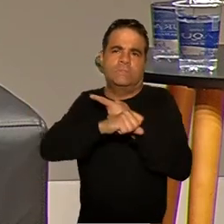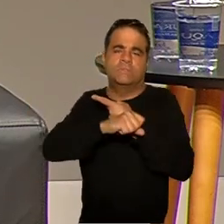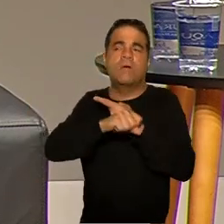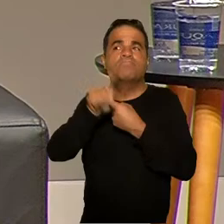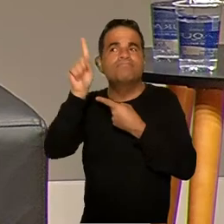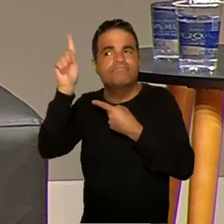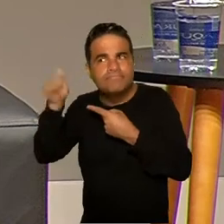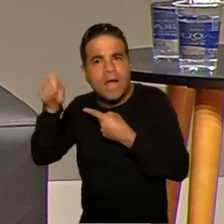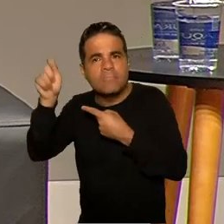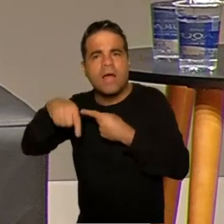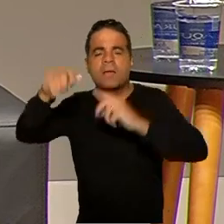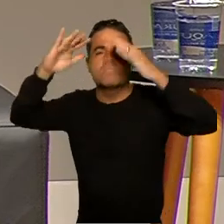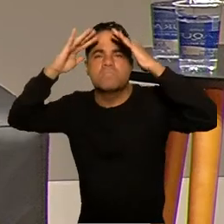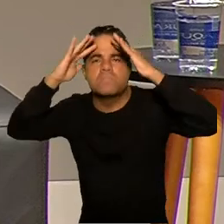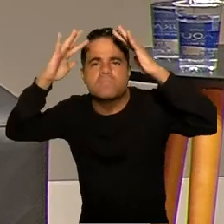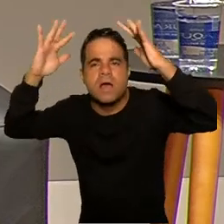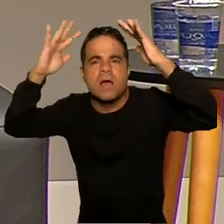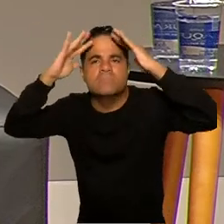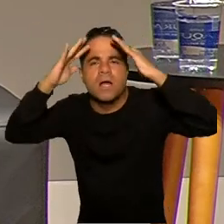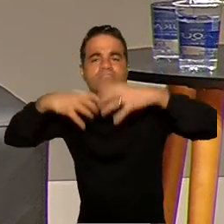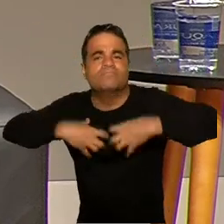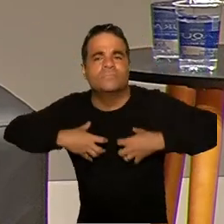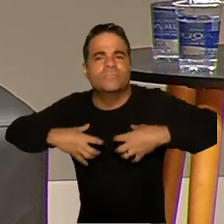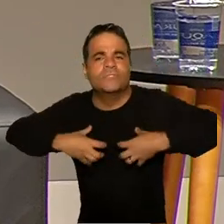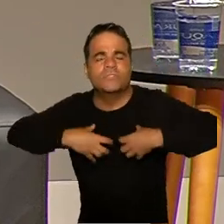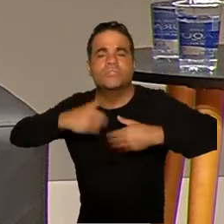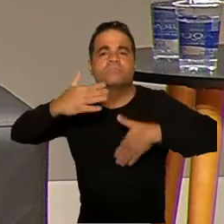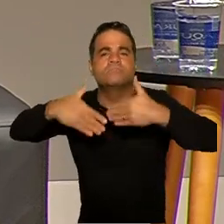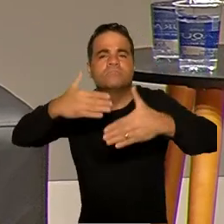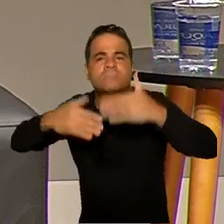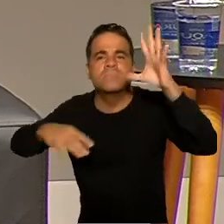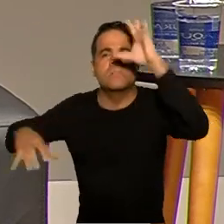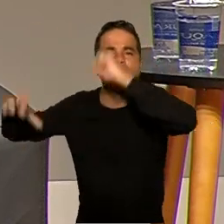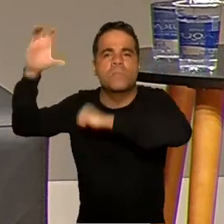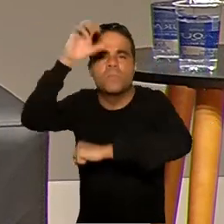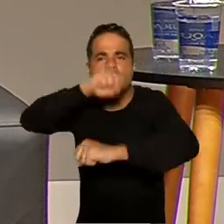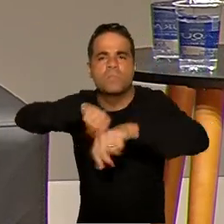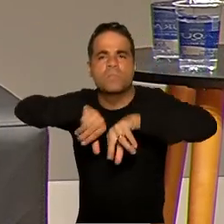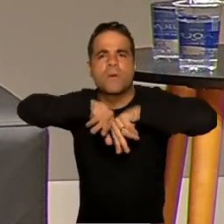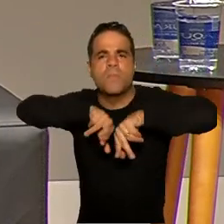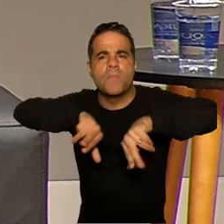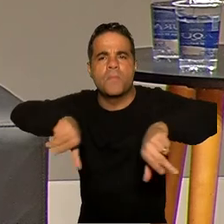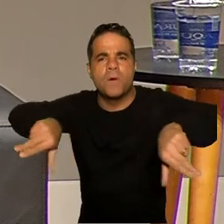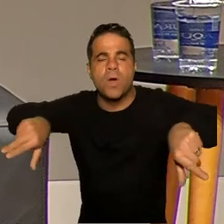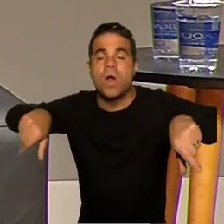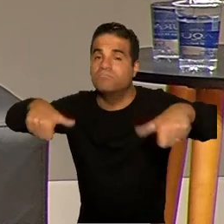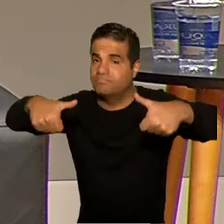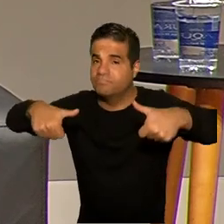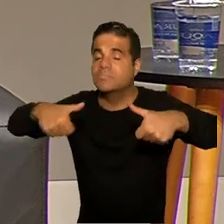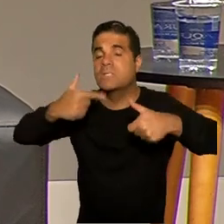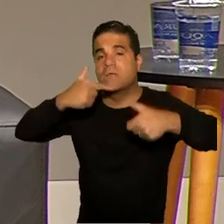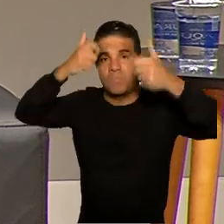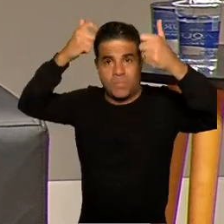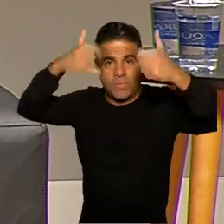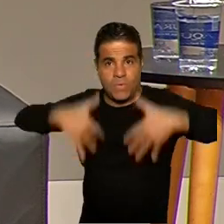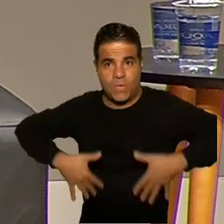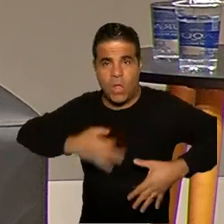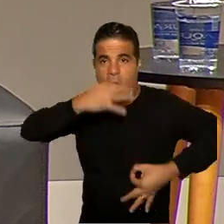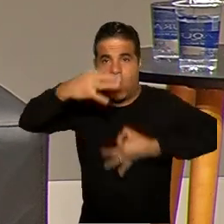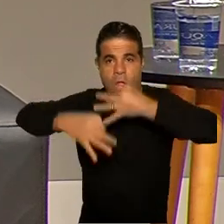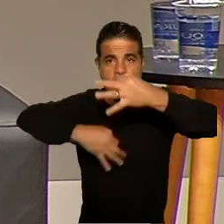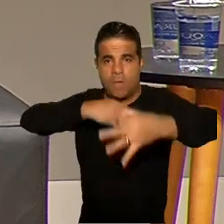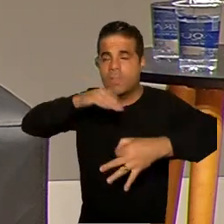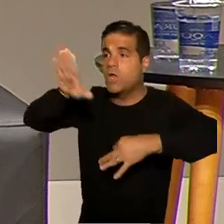seria capaz de imaginar formas de produzir aprendizagens mútuas né E aí para encerrar esse meu comentário